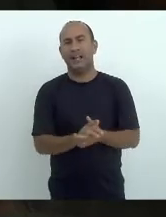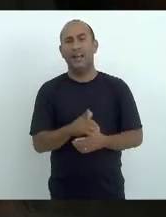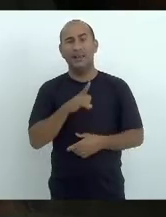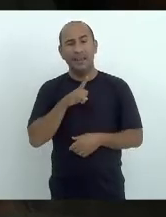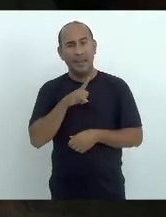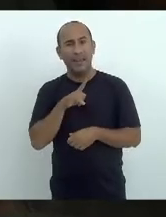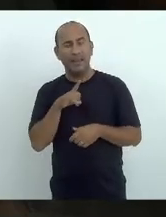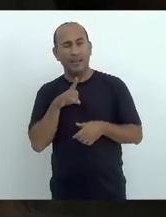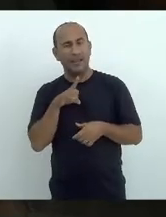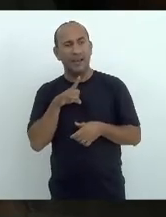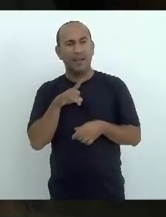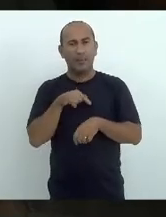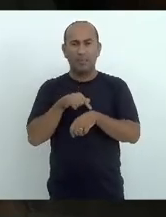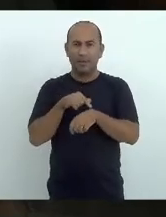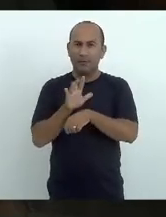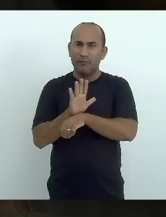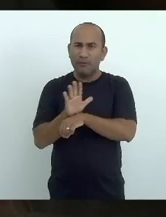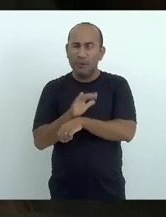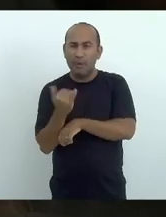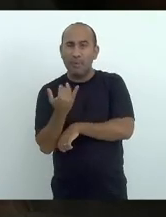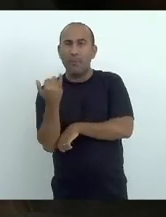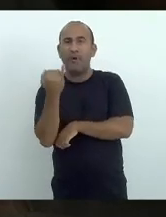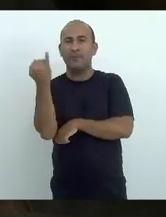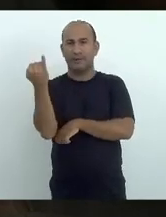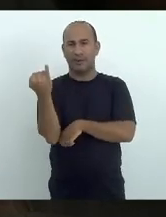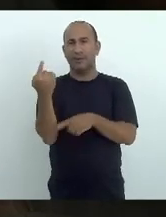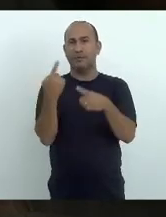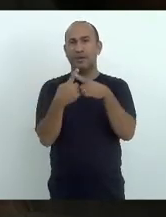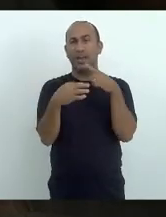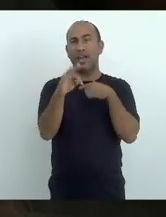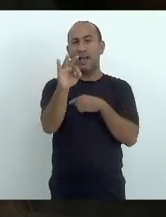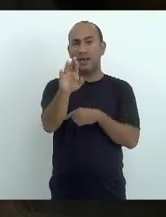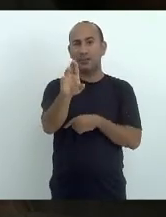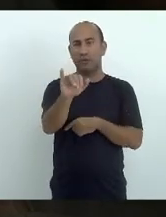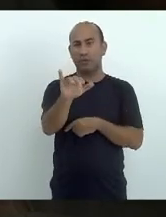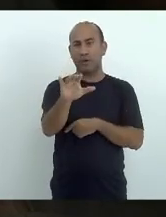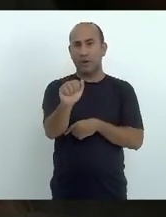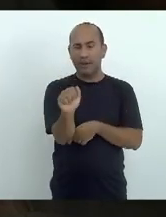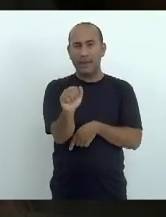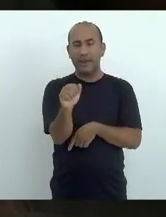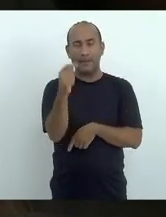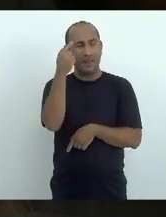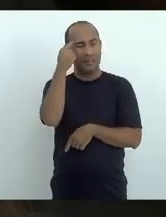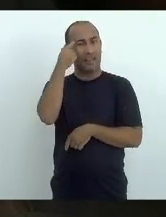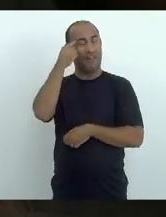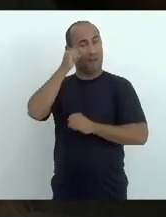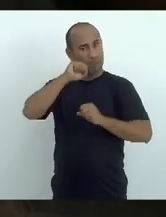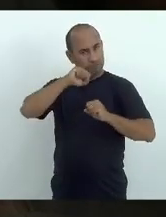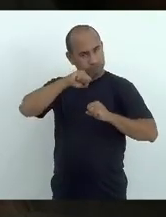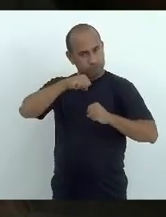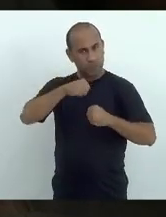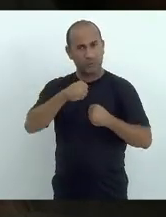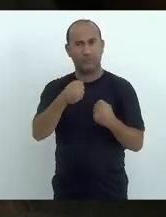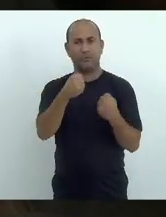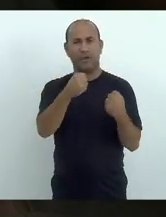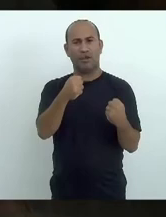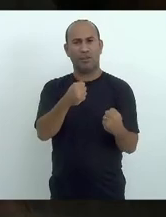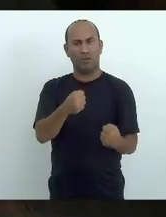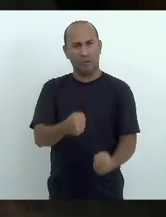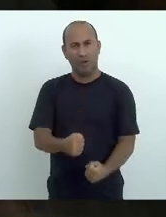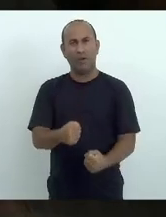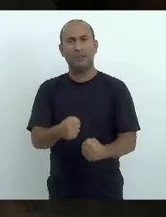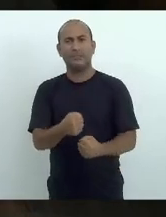cenas interessantes que essa troika se considerava tão poderosa, e era muito poderosa, que